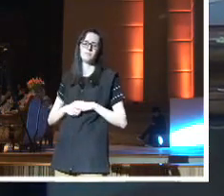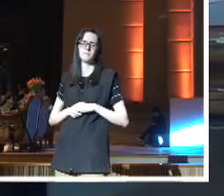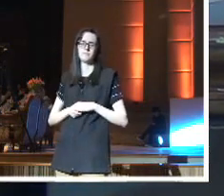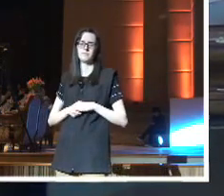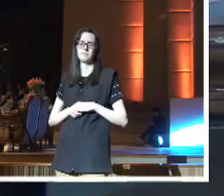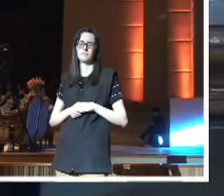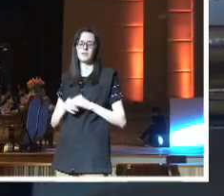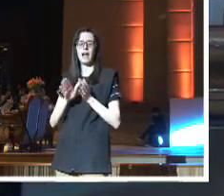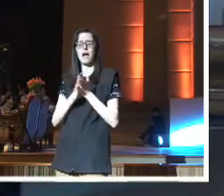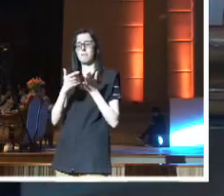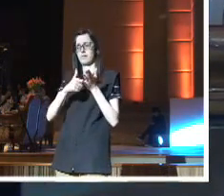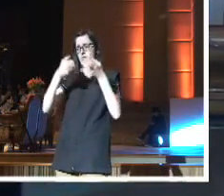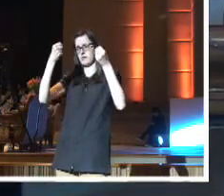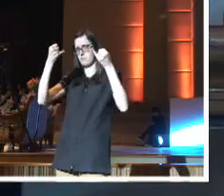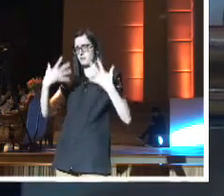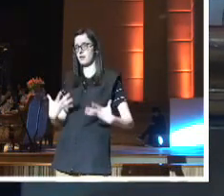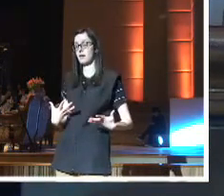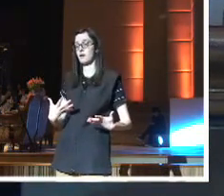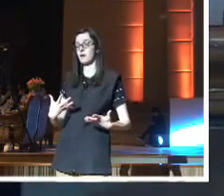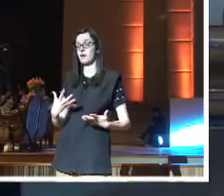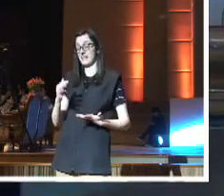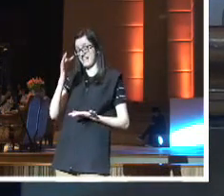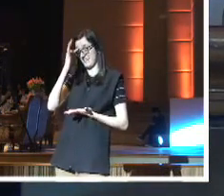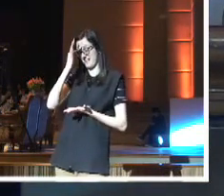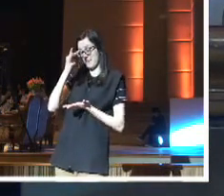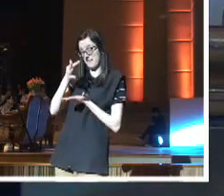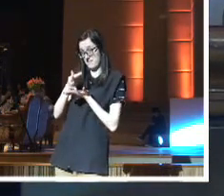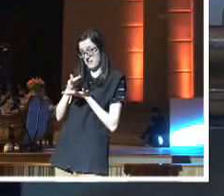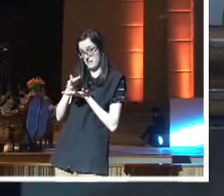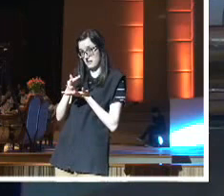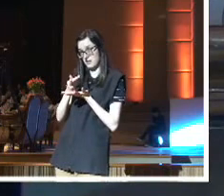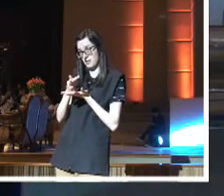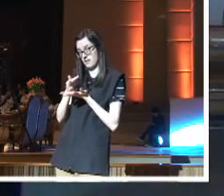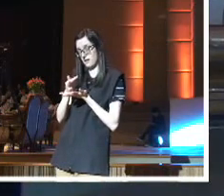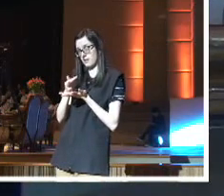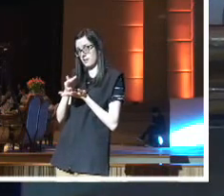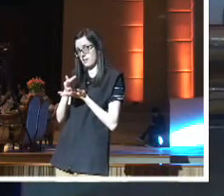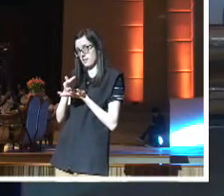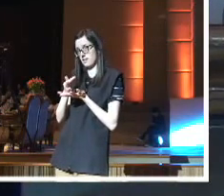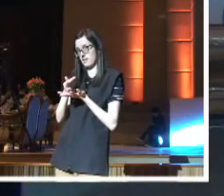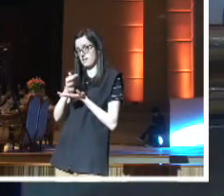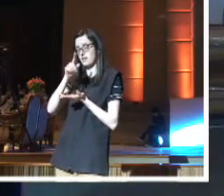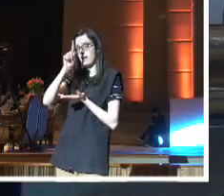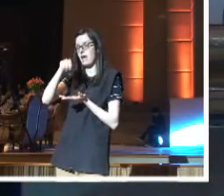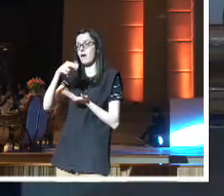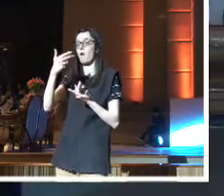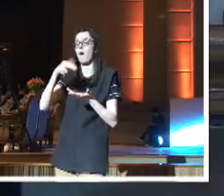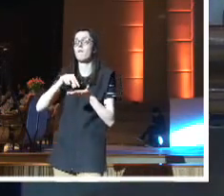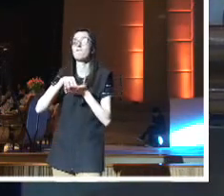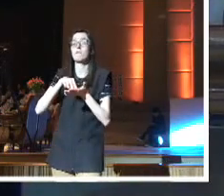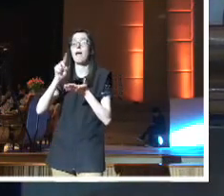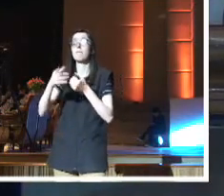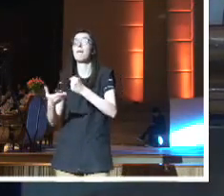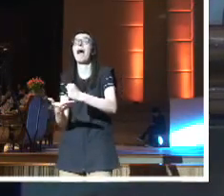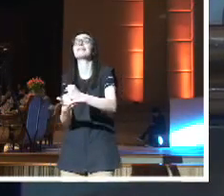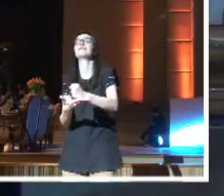A Bíblia vai dizer para a gente que a fé é esse firme